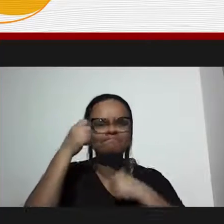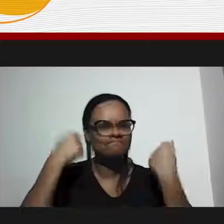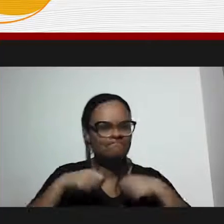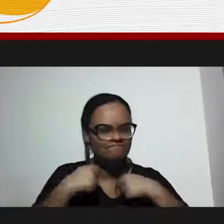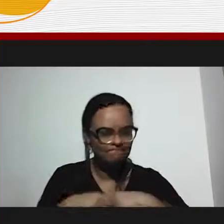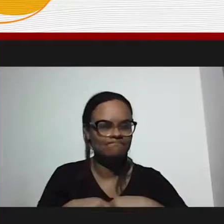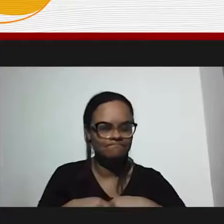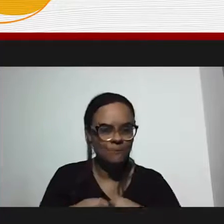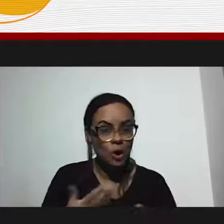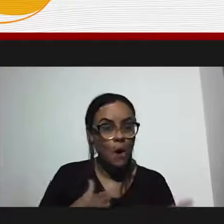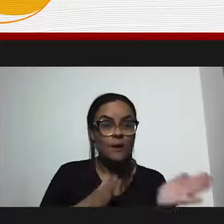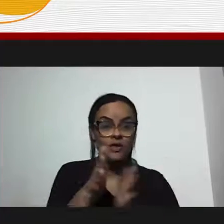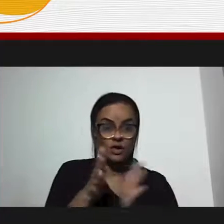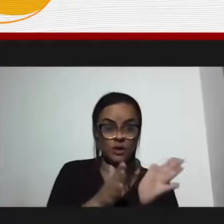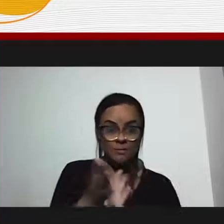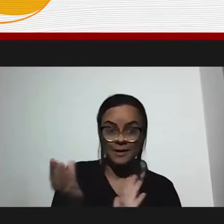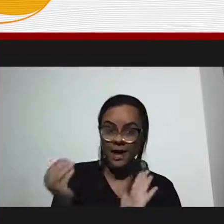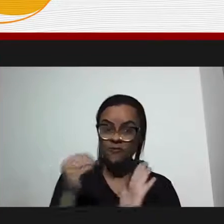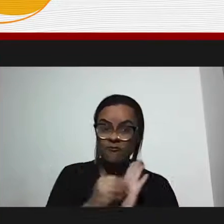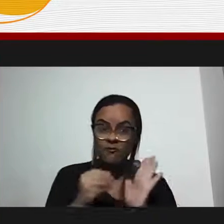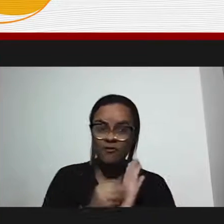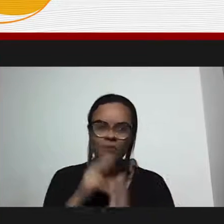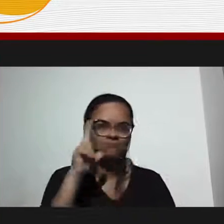de acessibilidade, galera.